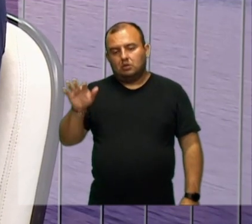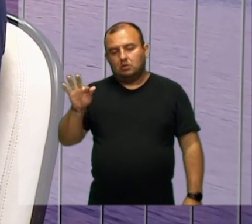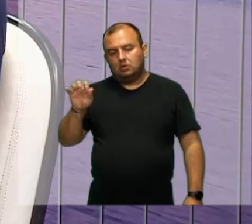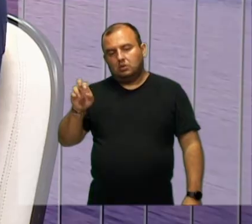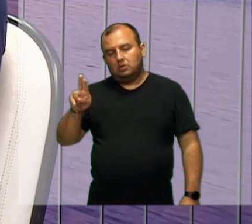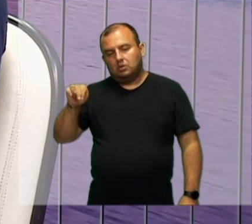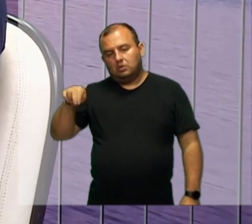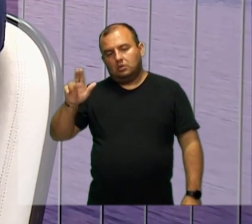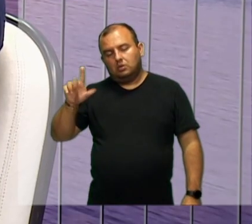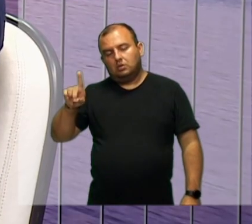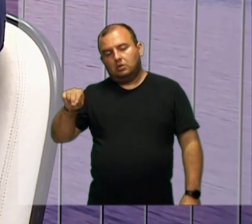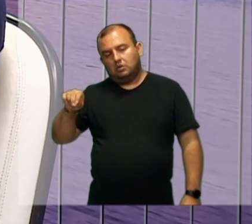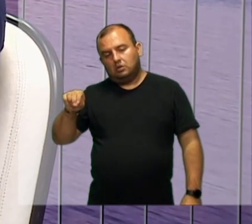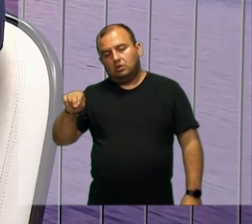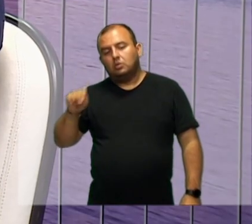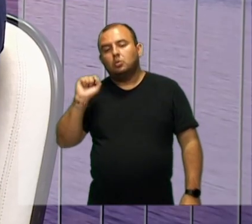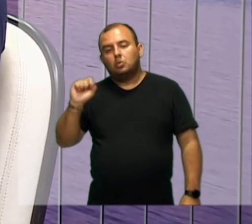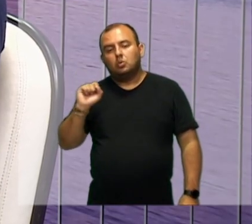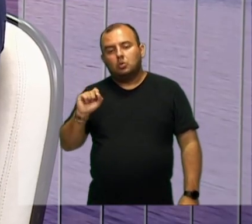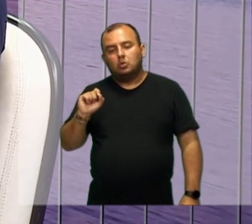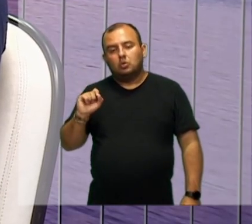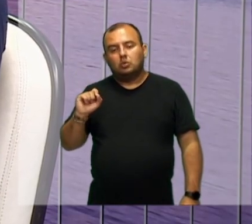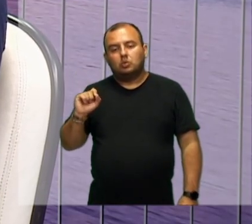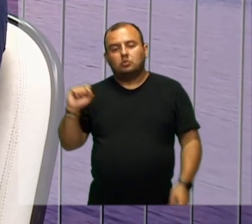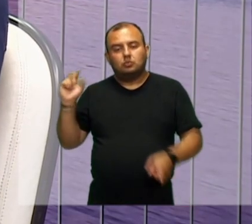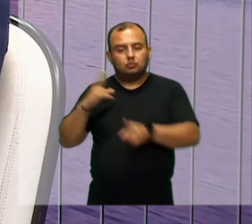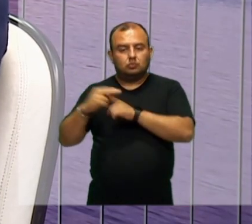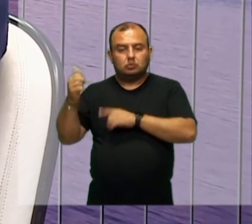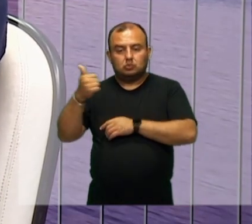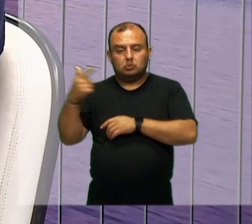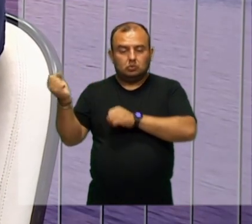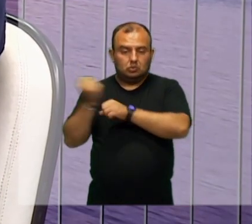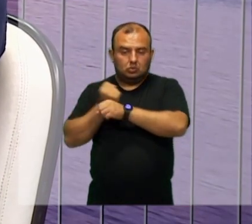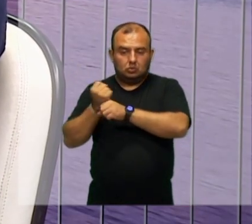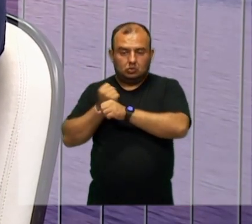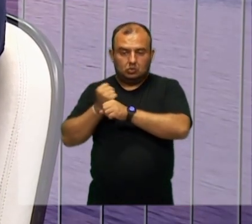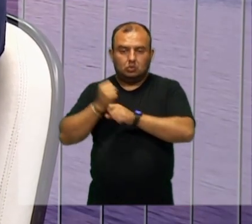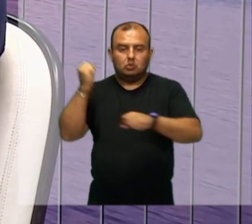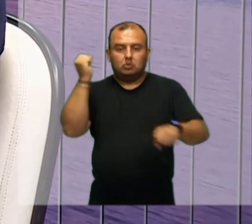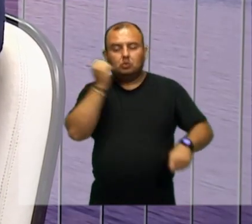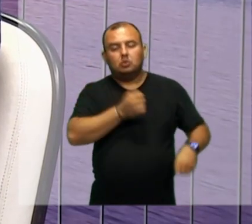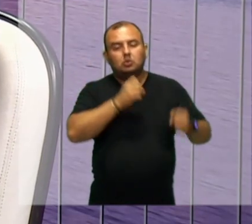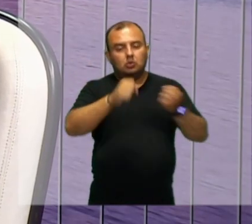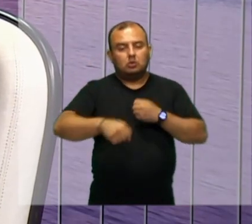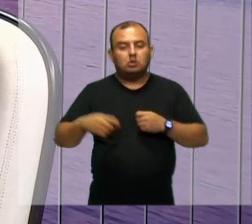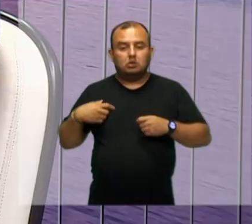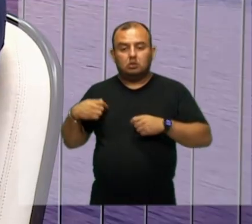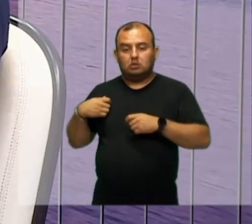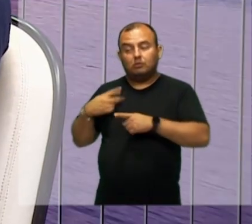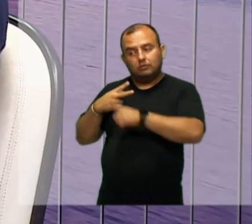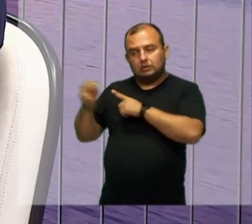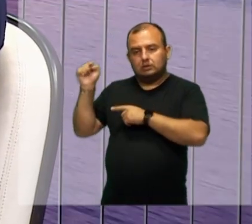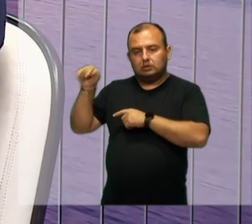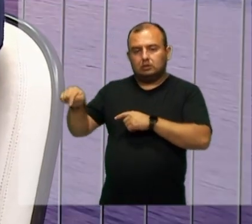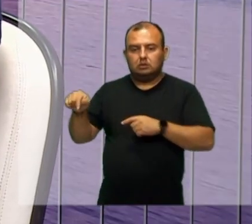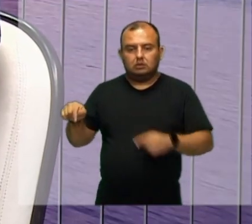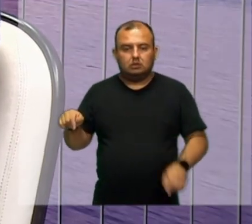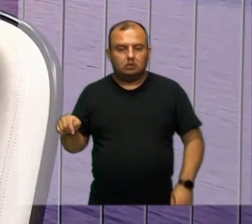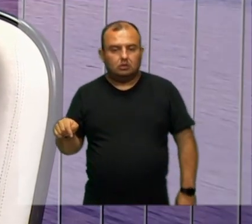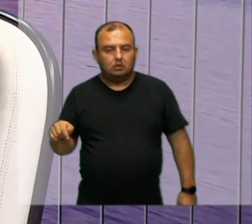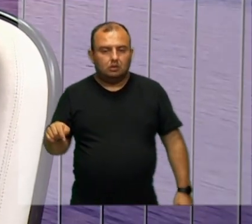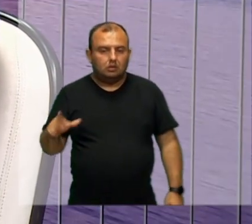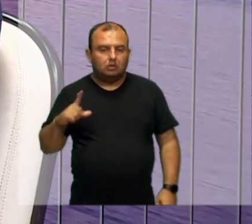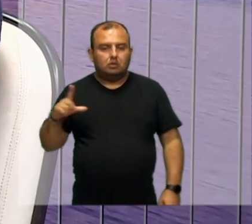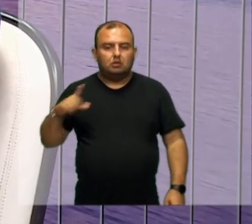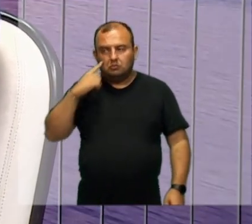Rufino, cowboy. Ele estava invicto há 12 anos no Brasil, dentro do caiaque. E eu ganhei dele. Eu tenho ele